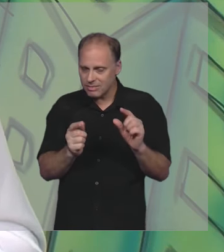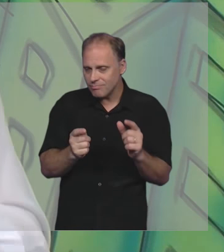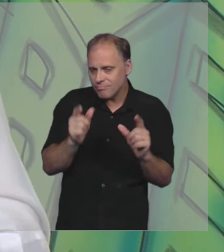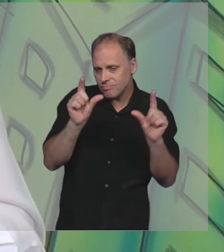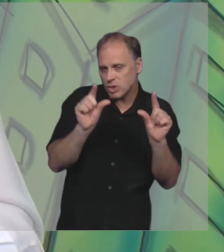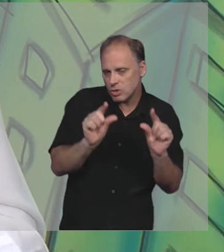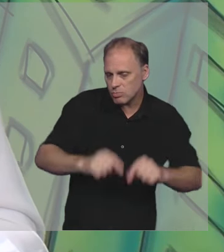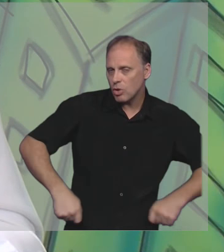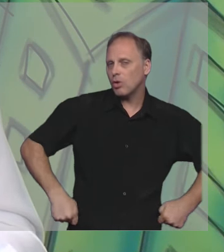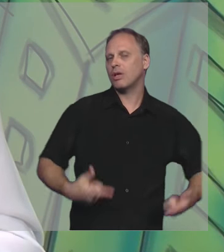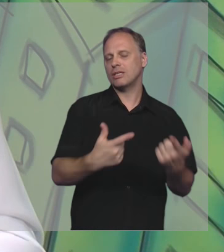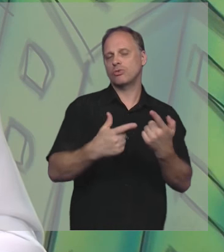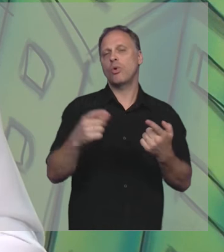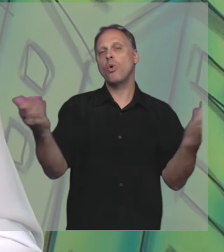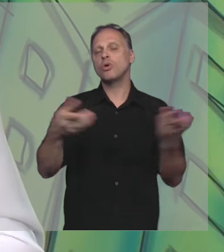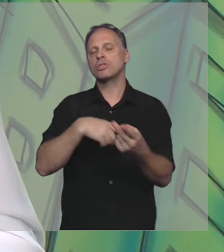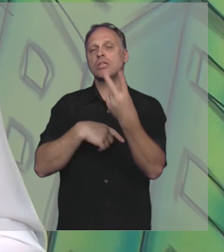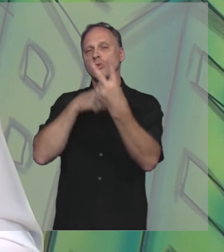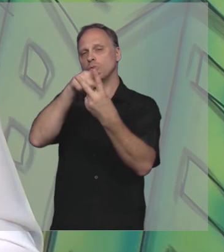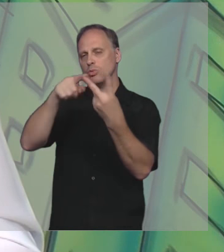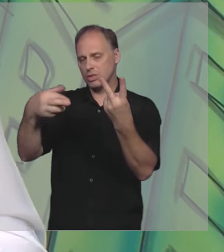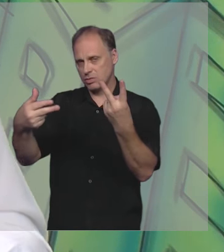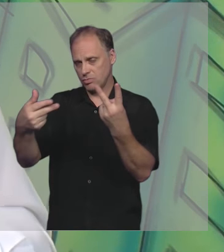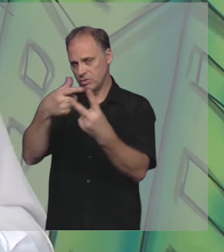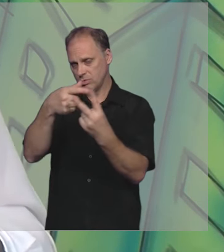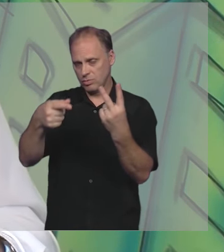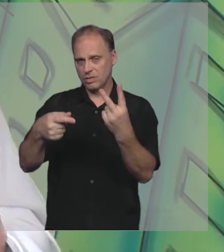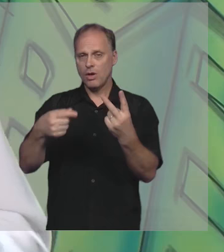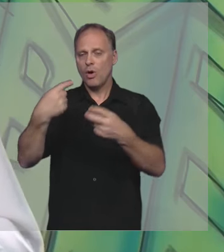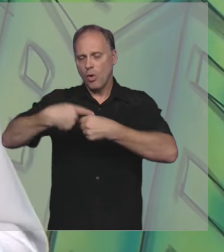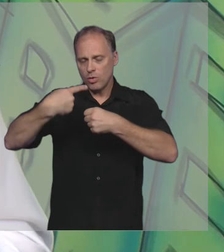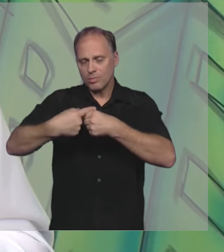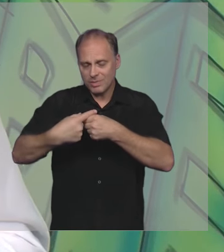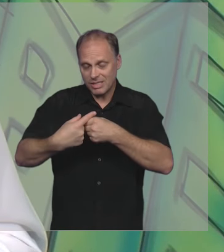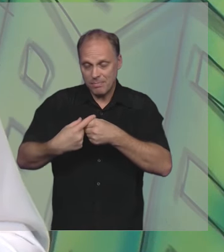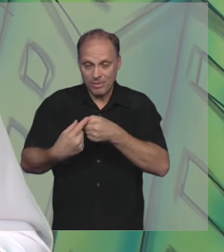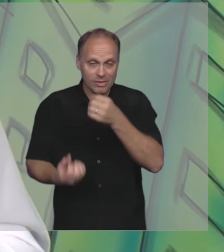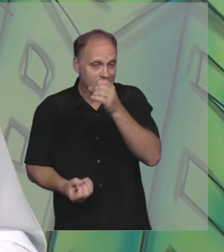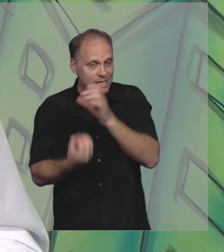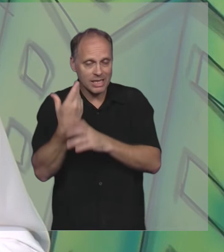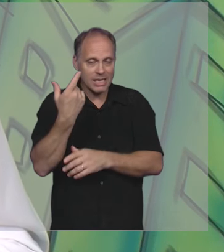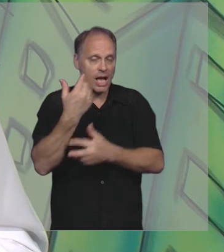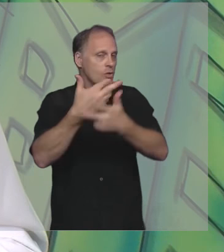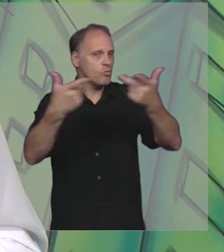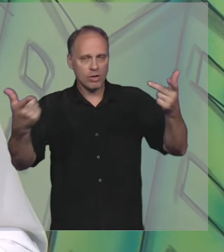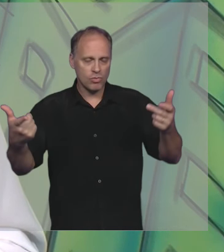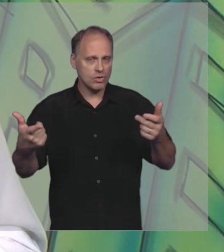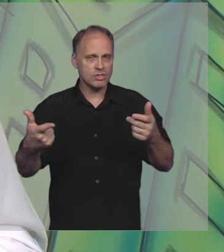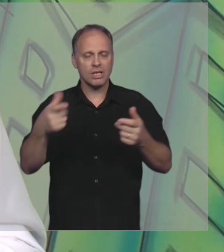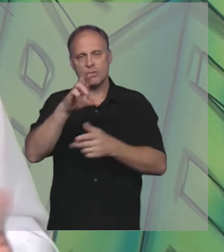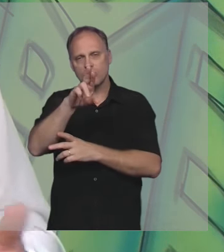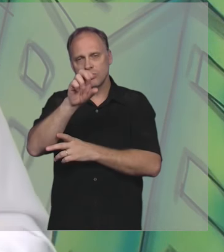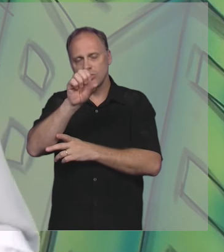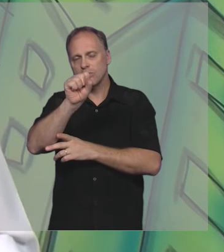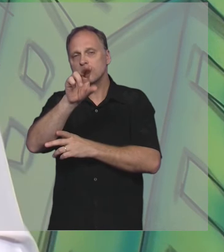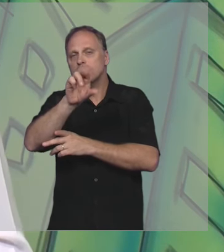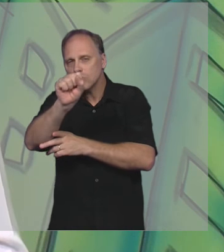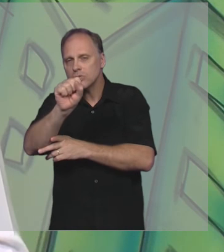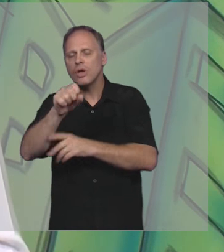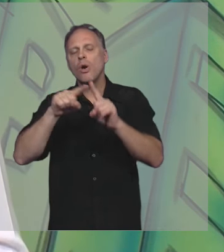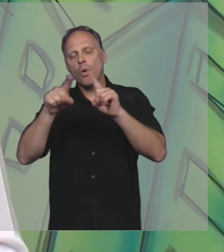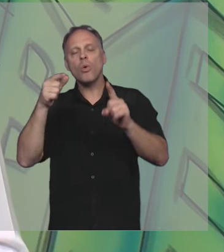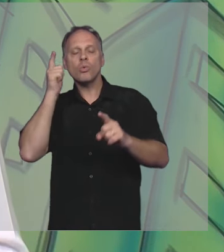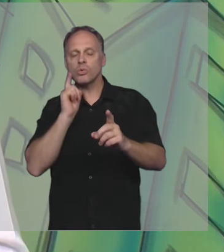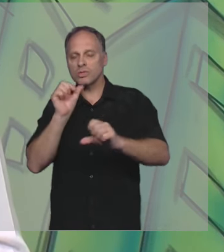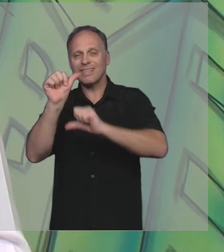pouquinho. Hoje tem duas alternativas: o município se reinventar, os municípios se reinventarem no SUS, ou a gente